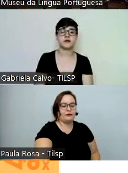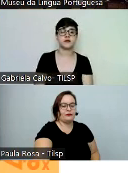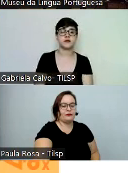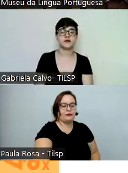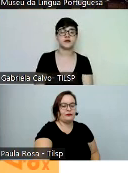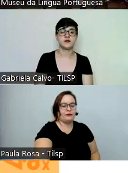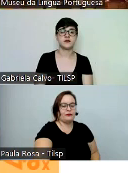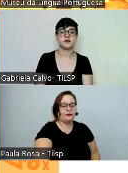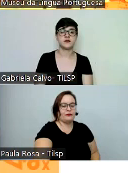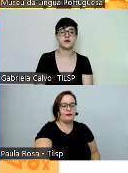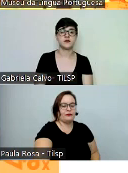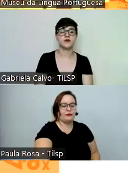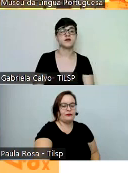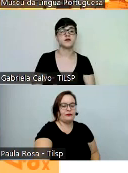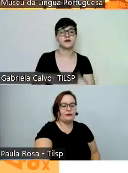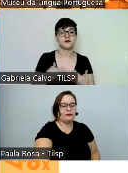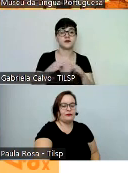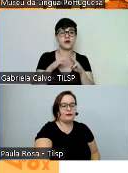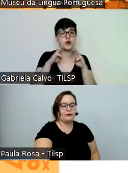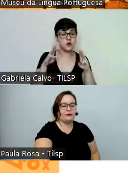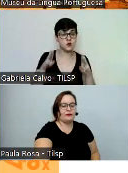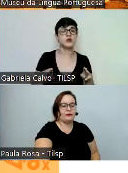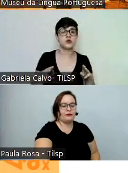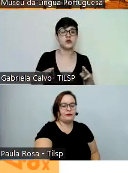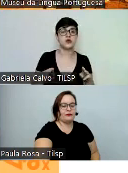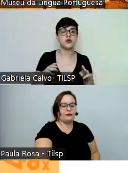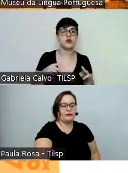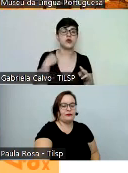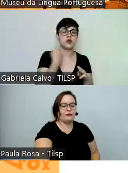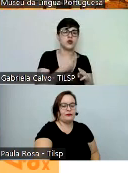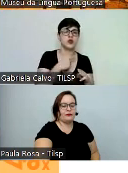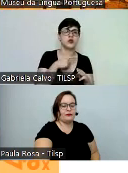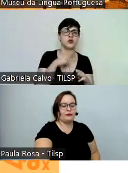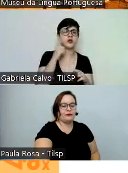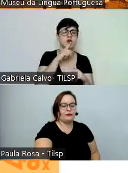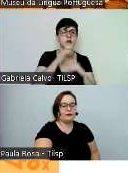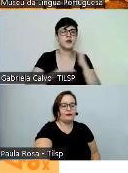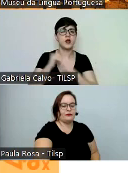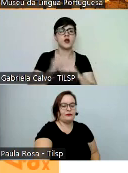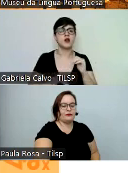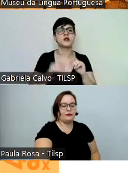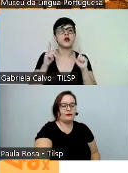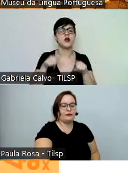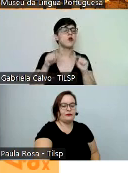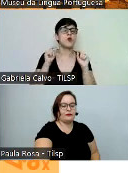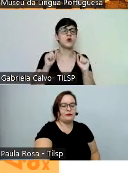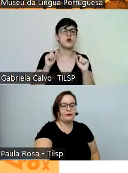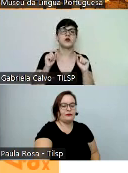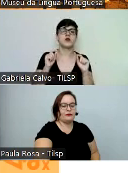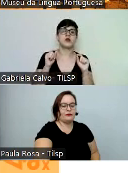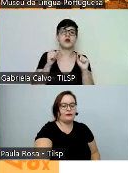como Museu parte da nossa educação da nossa formação é criar folhetos sobre